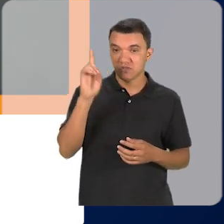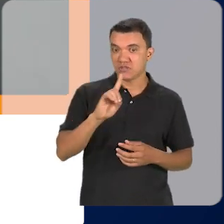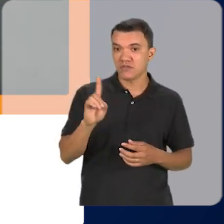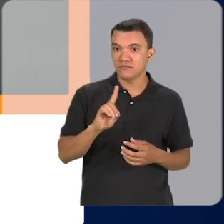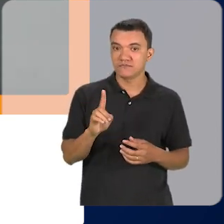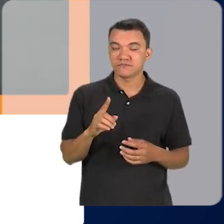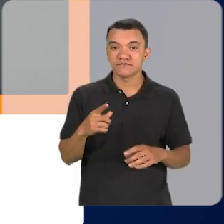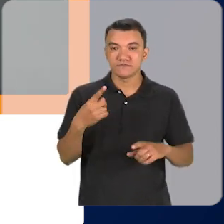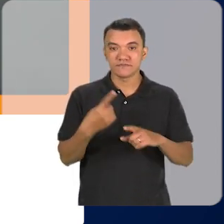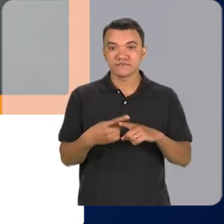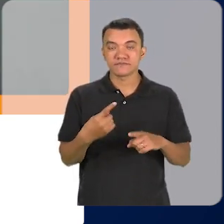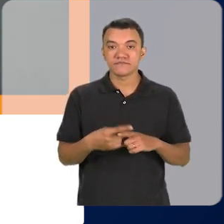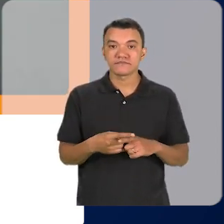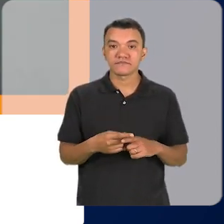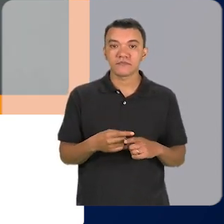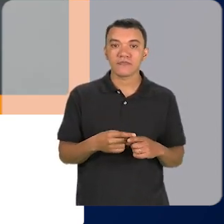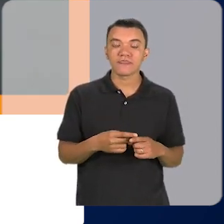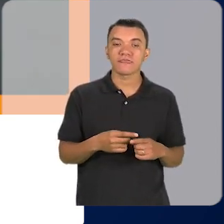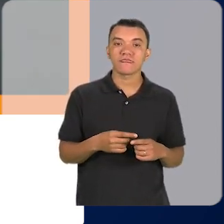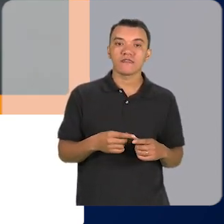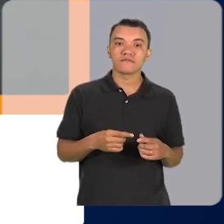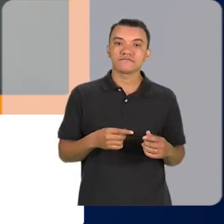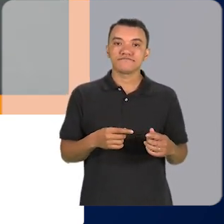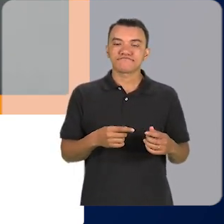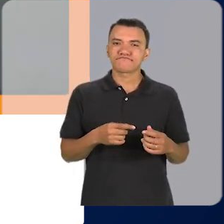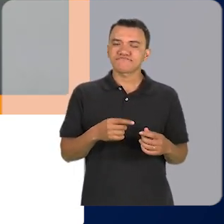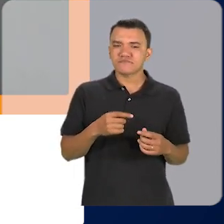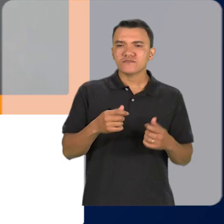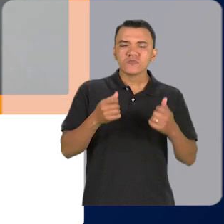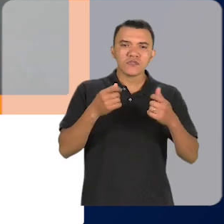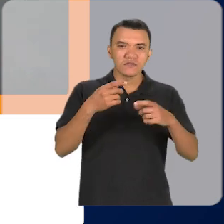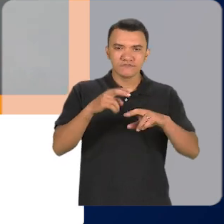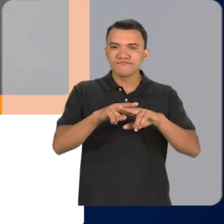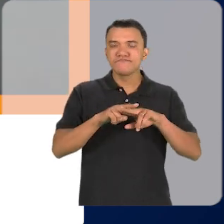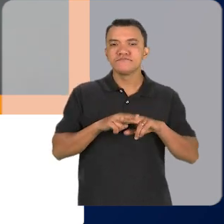eu trago para essa minha afirmativa